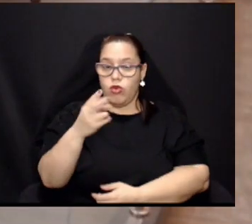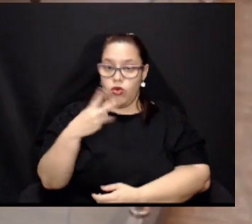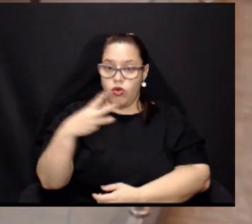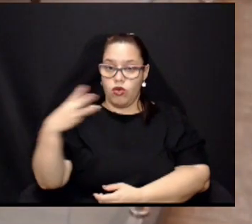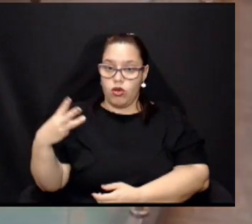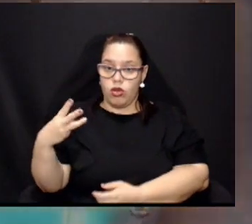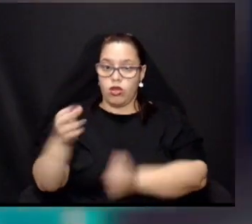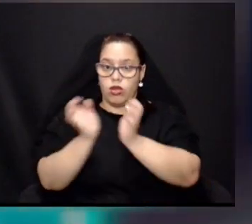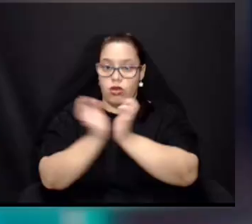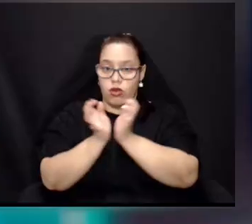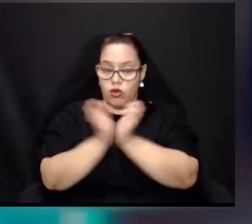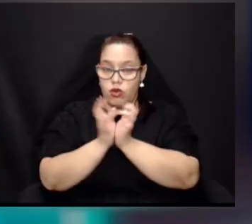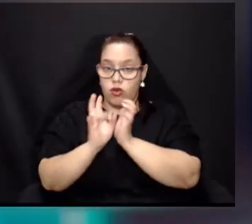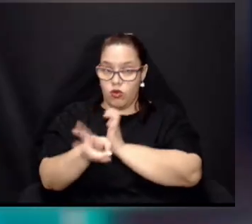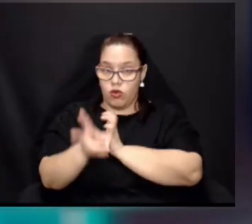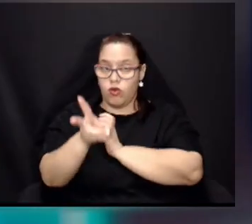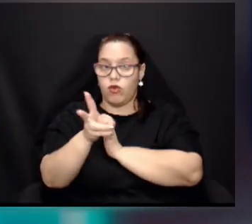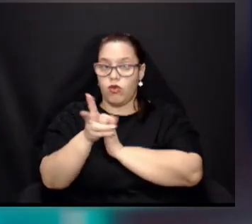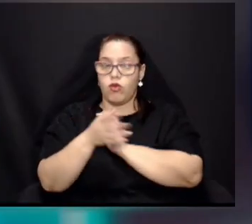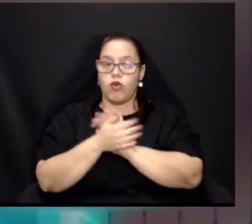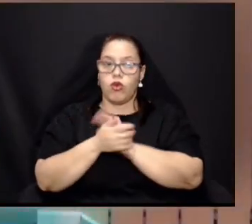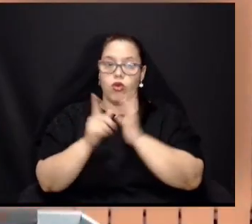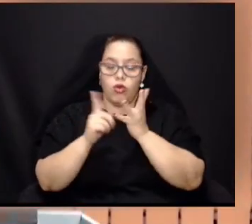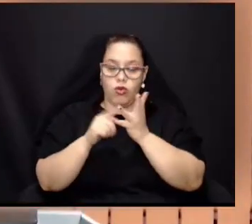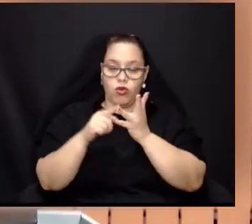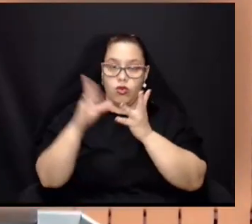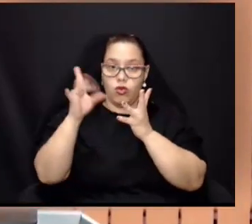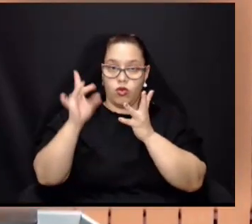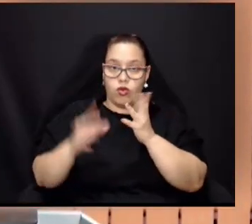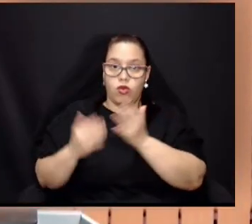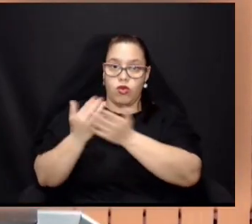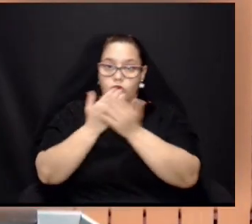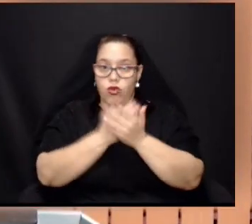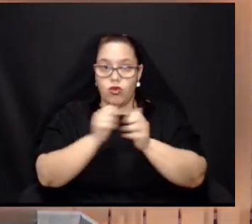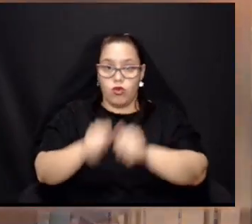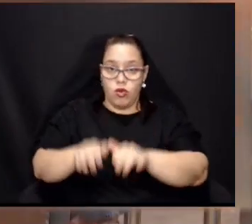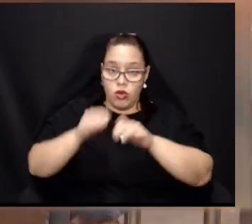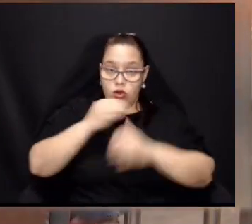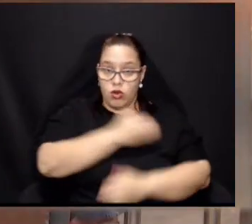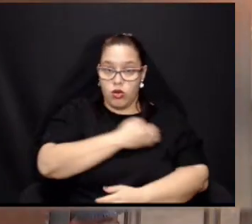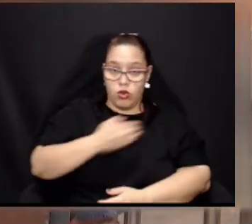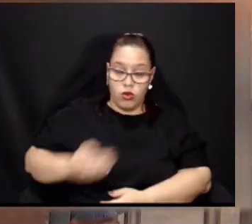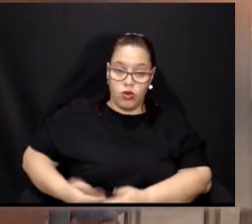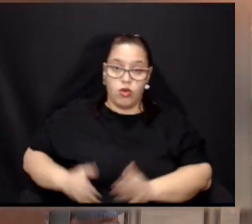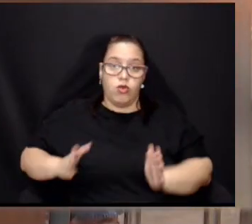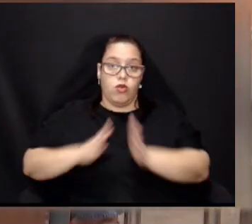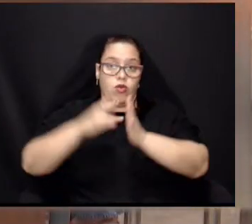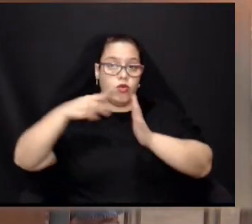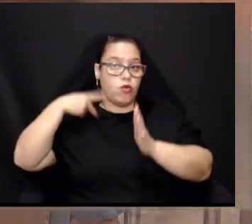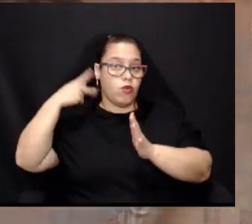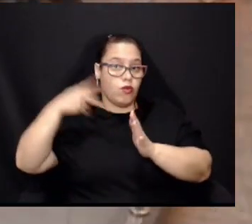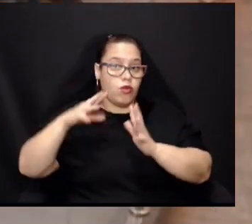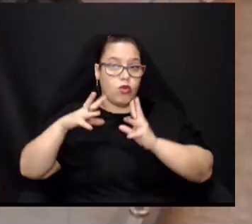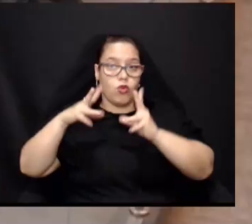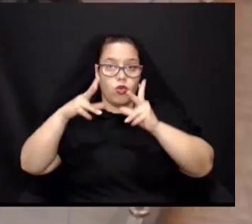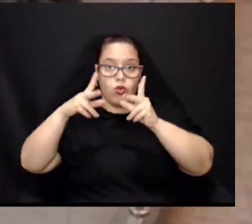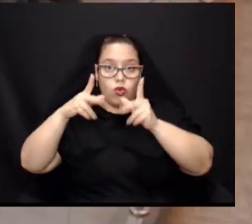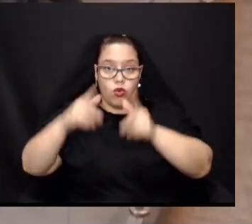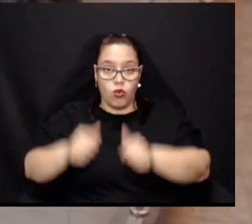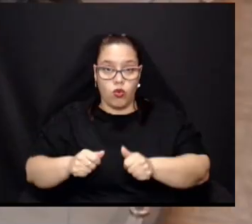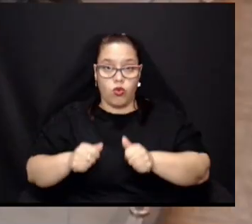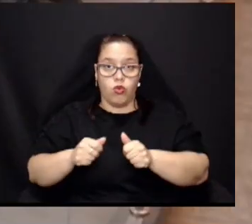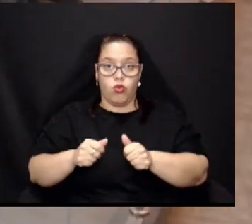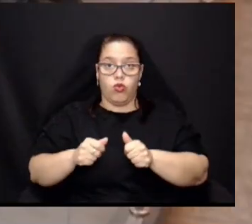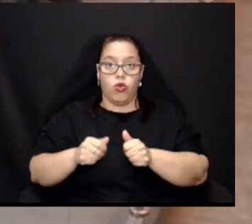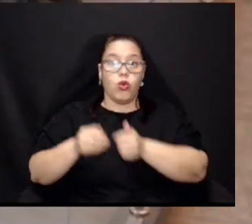permanentes, as comissões especiais de estudos, audiência pública, frente parlamentar, todas vocês acompanham.